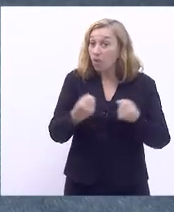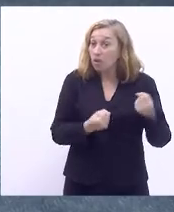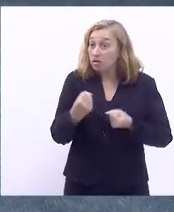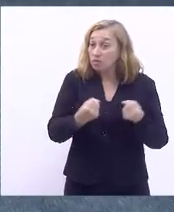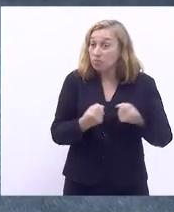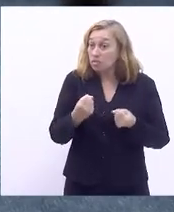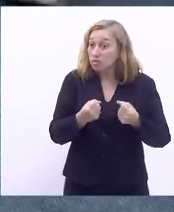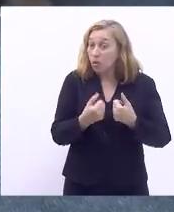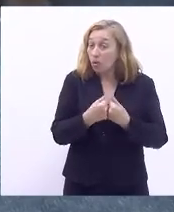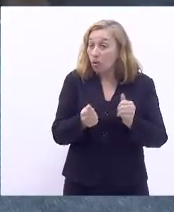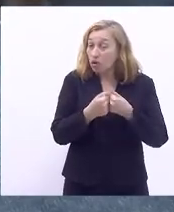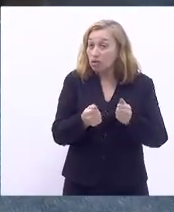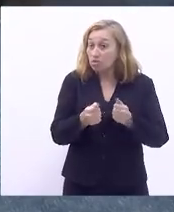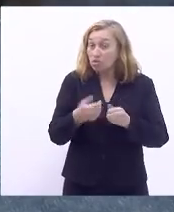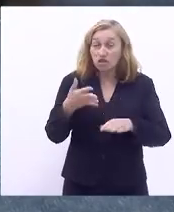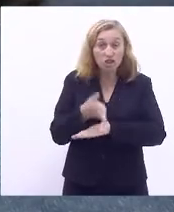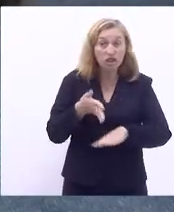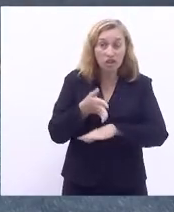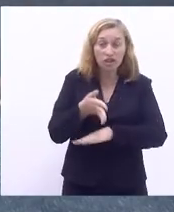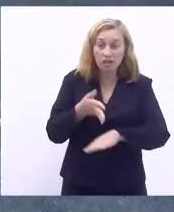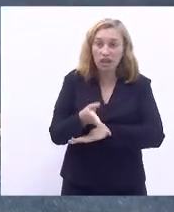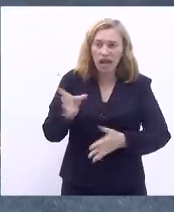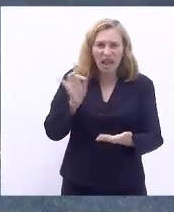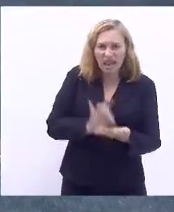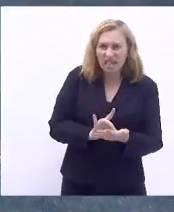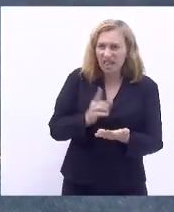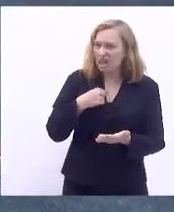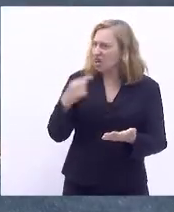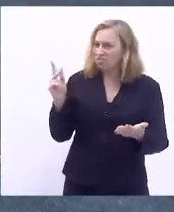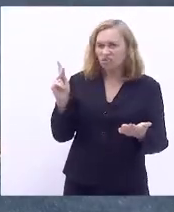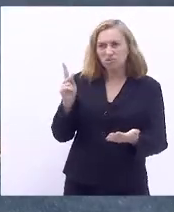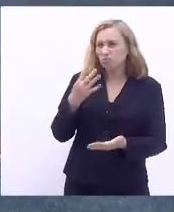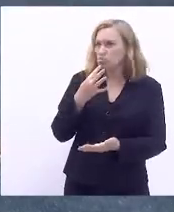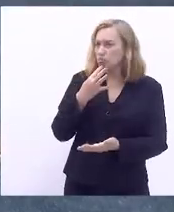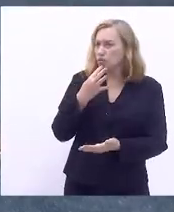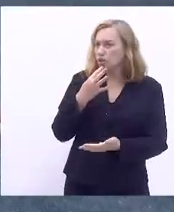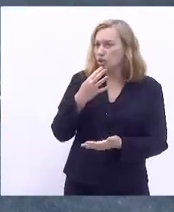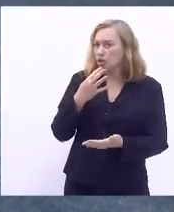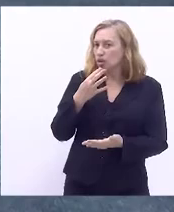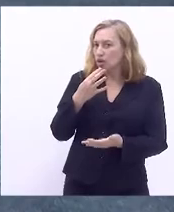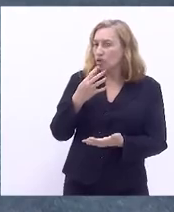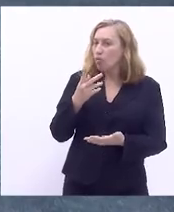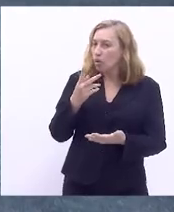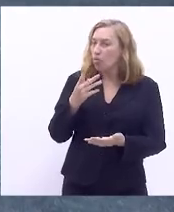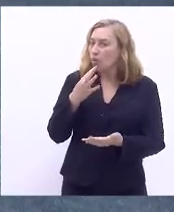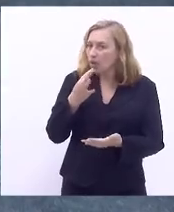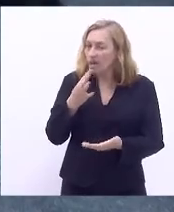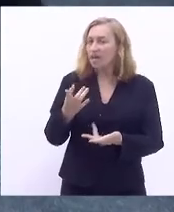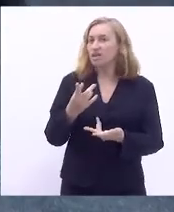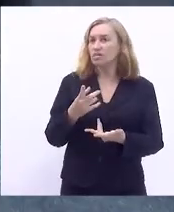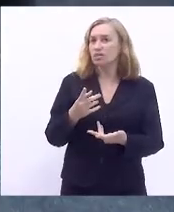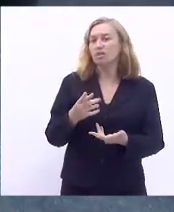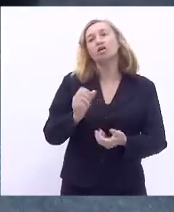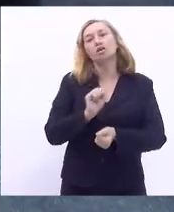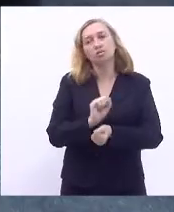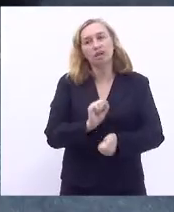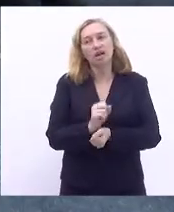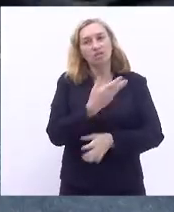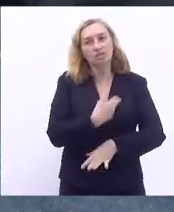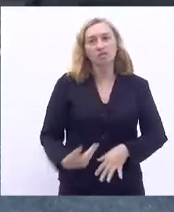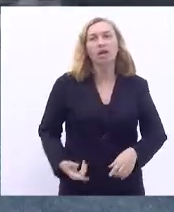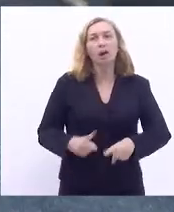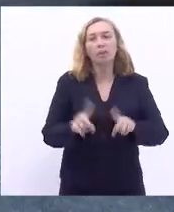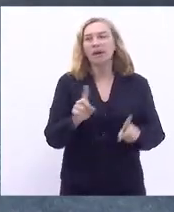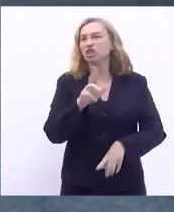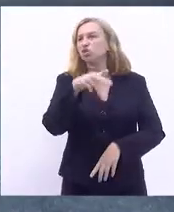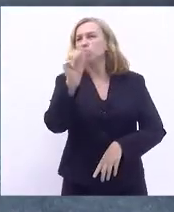fretamento. Essa realidade eu conheço, ninguém vai me contar o contrário, eu vivo essa realidade. Portanto, eu esperava muito do governador, mas